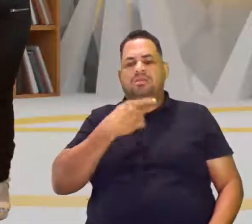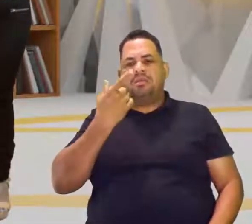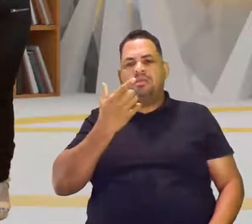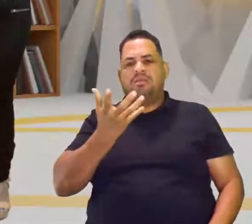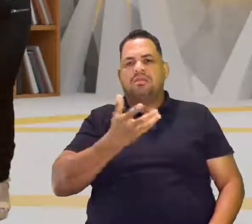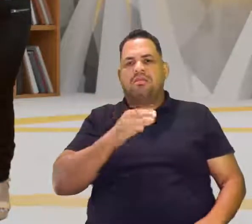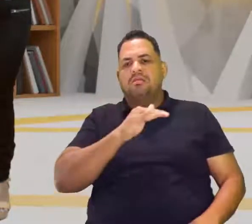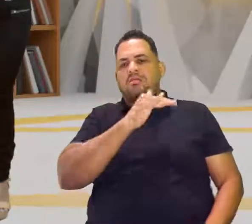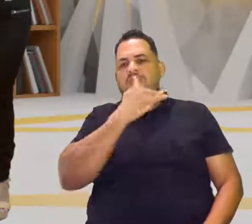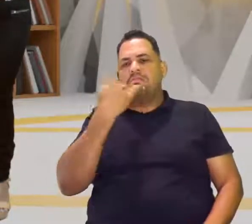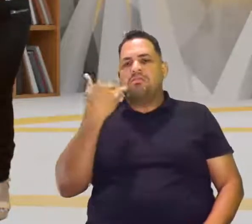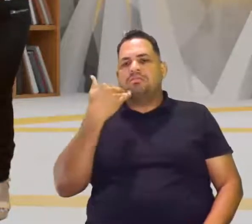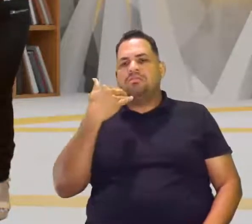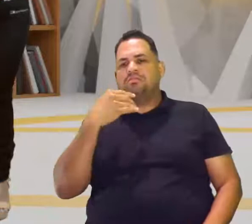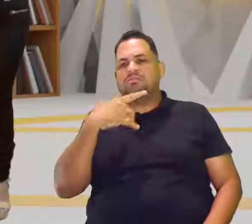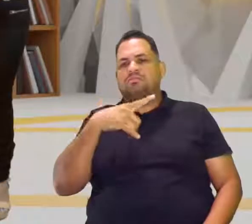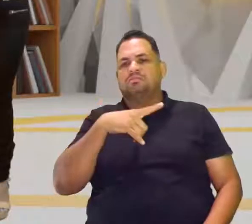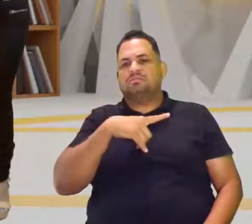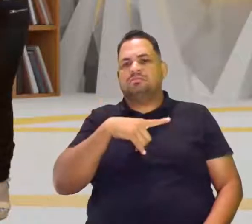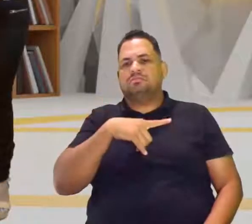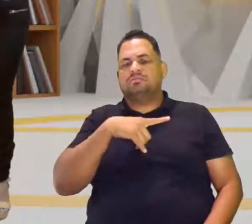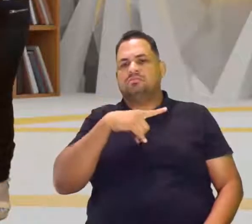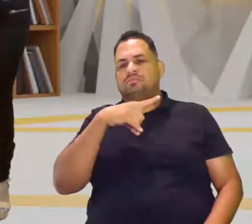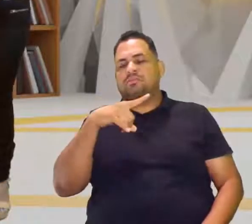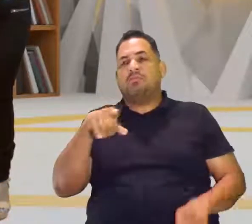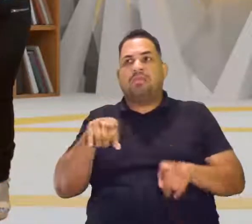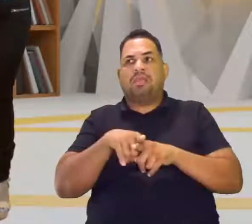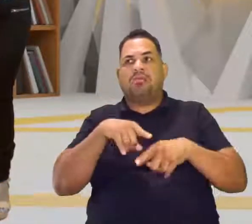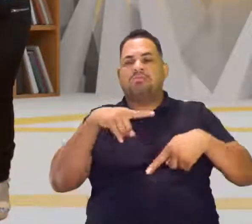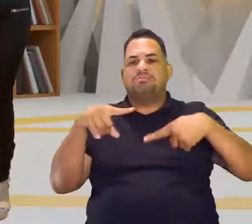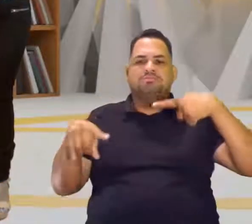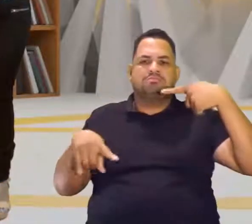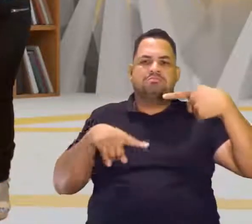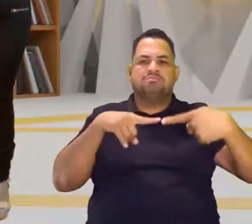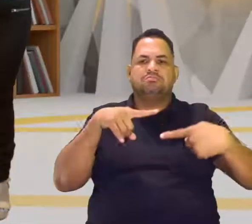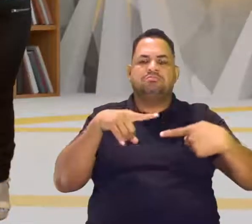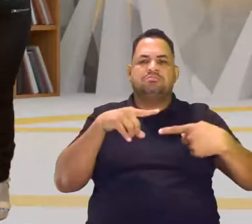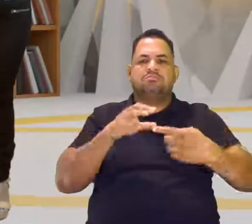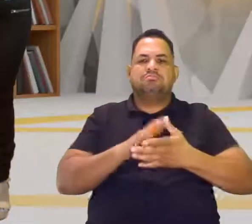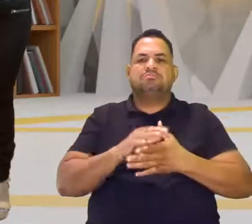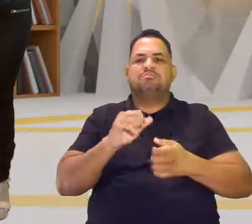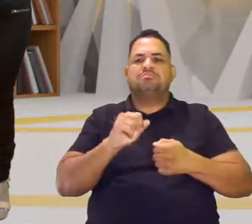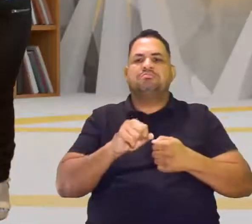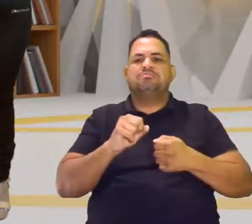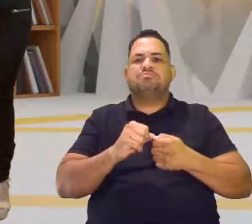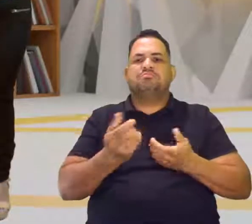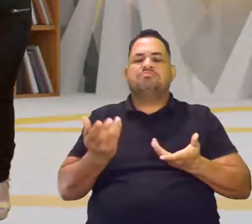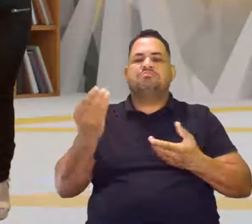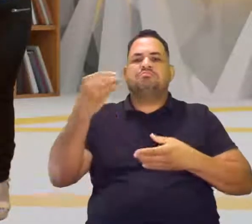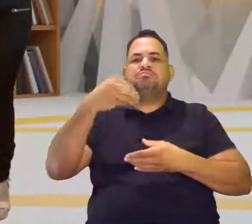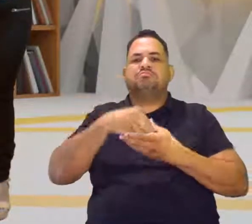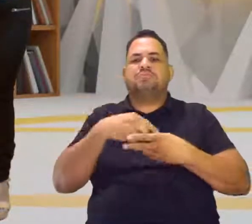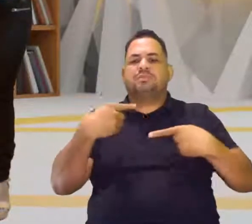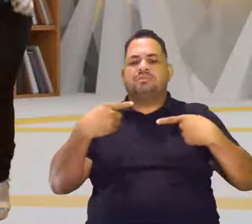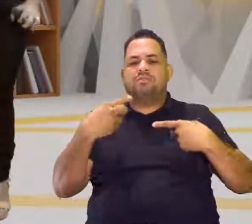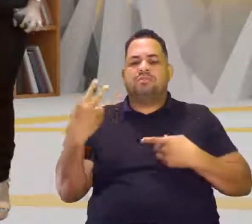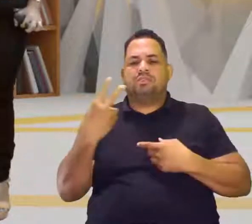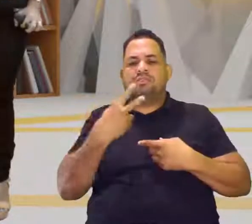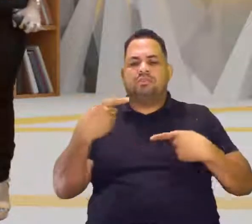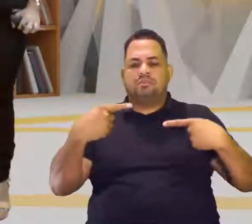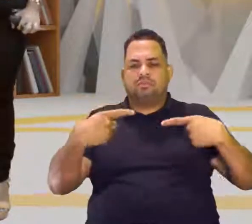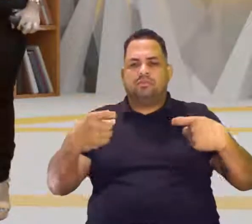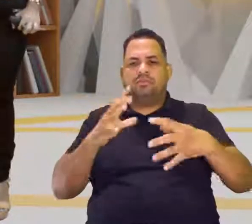matar ali com o interesses também né fez o que fez ali dentro da segunda guerra mundial Então